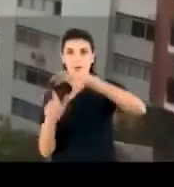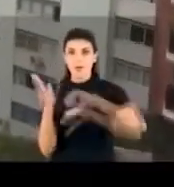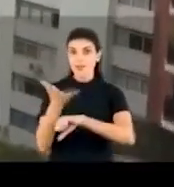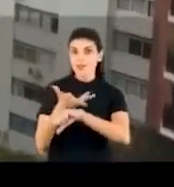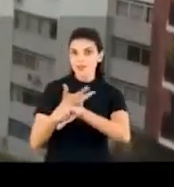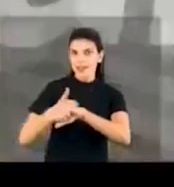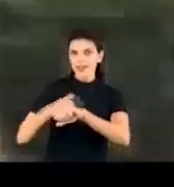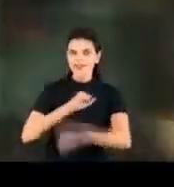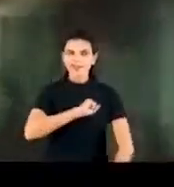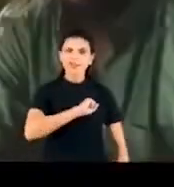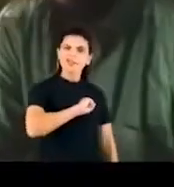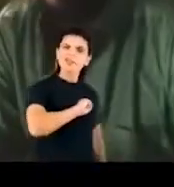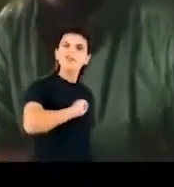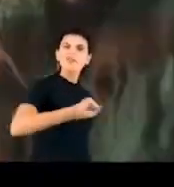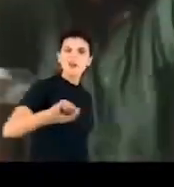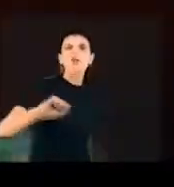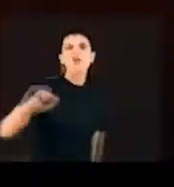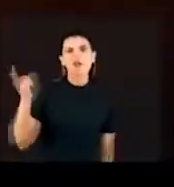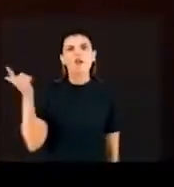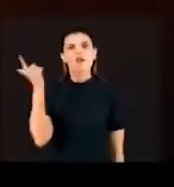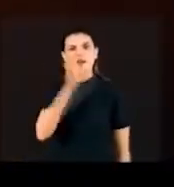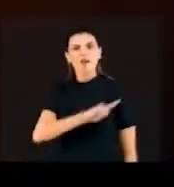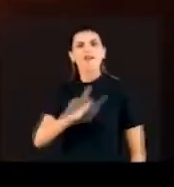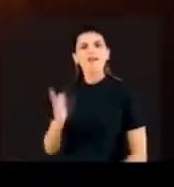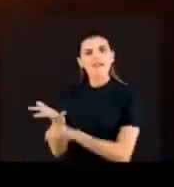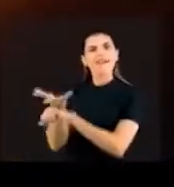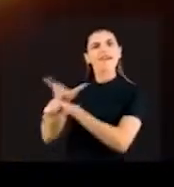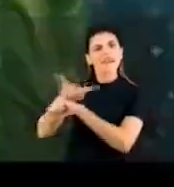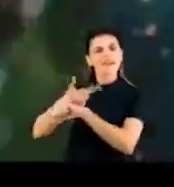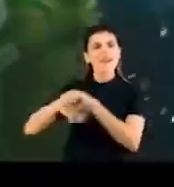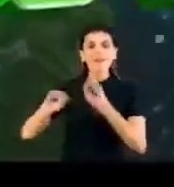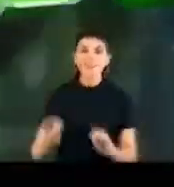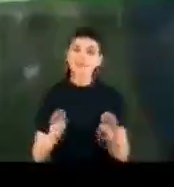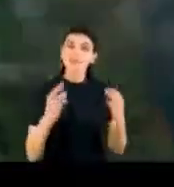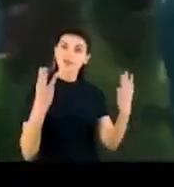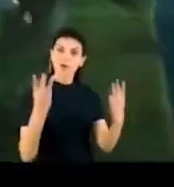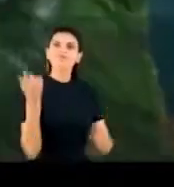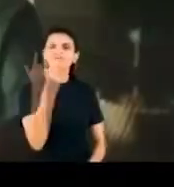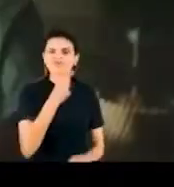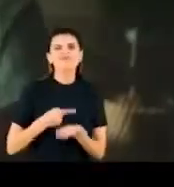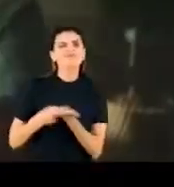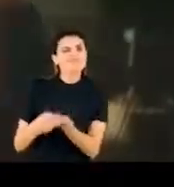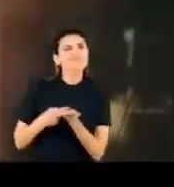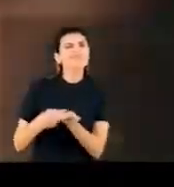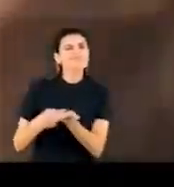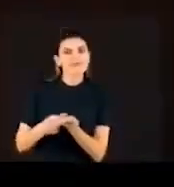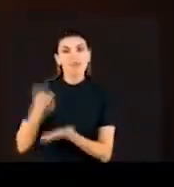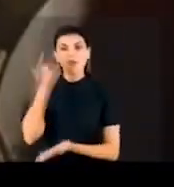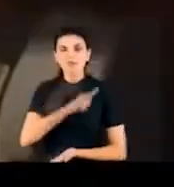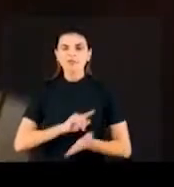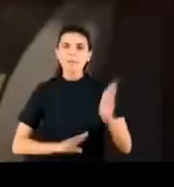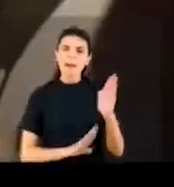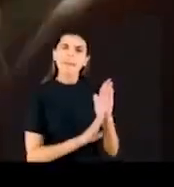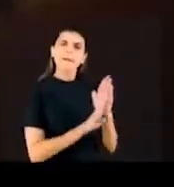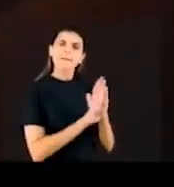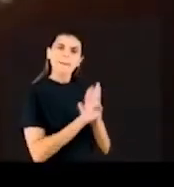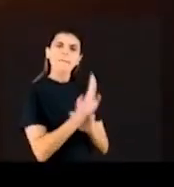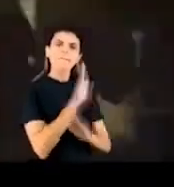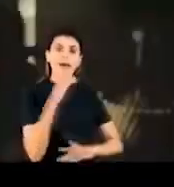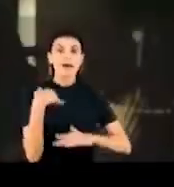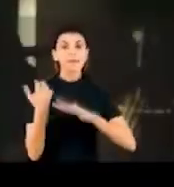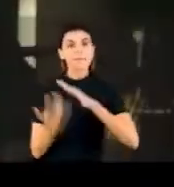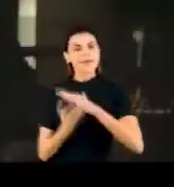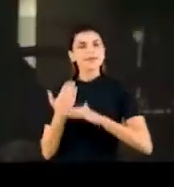futebol é gol, no Sicredi é show. Tudo pra gente no Sicredi é show, fechou. E olha onde a